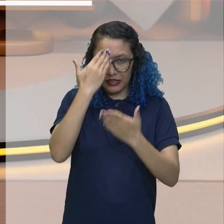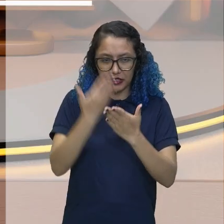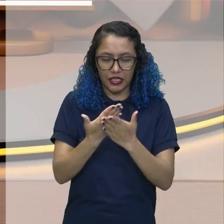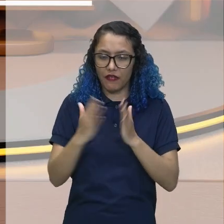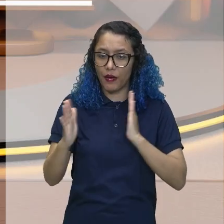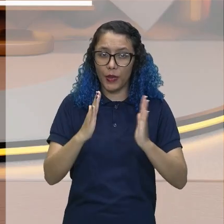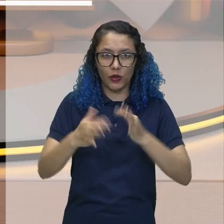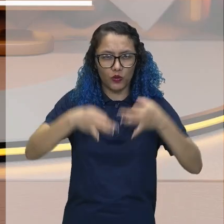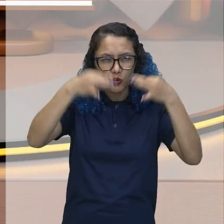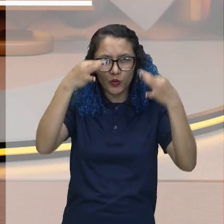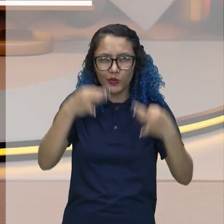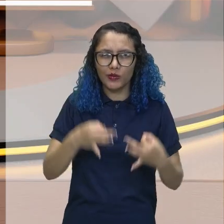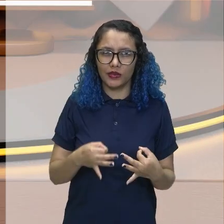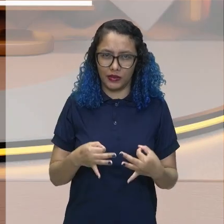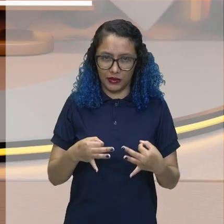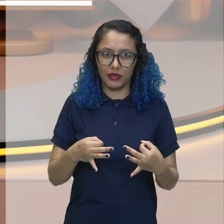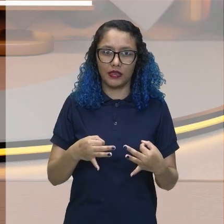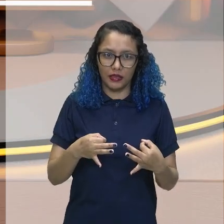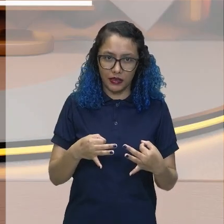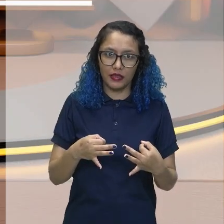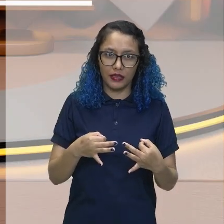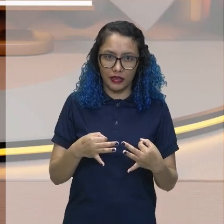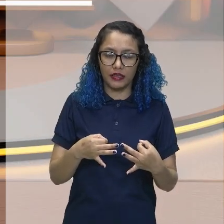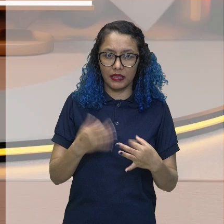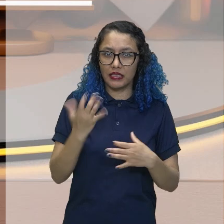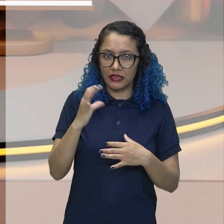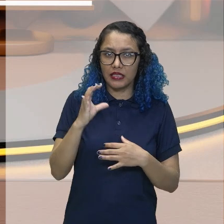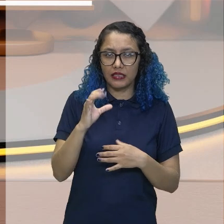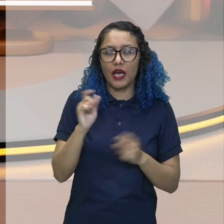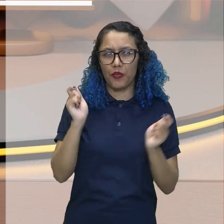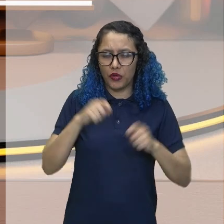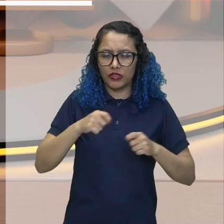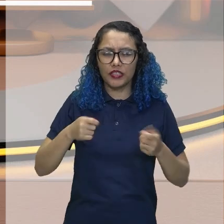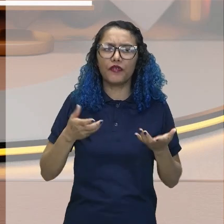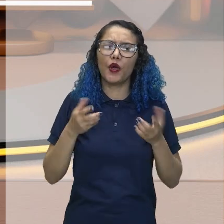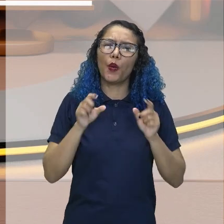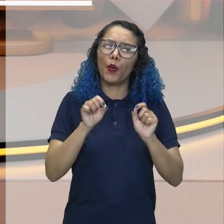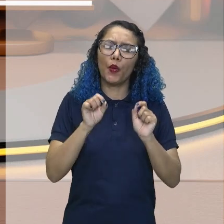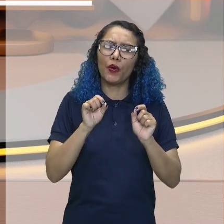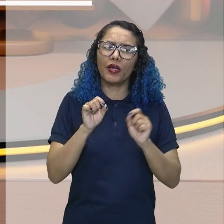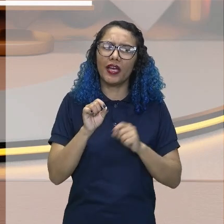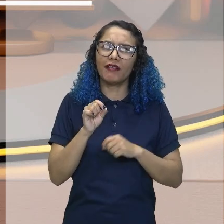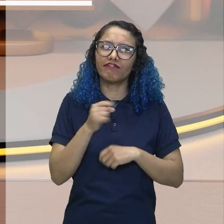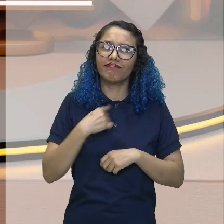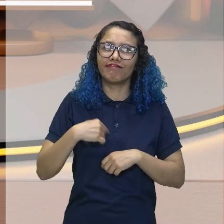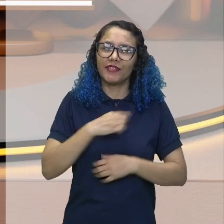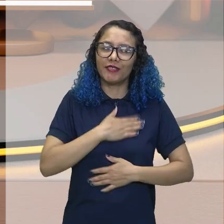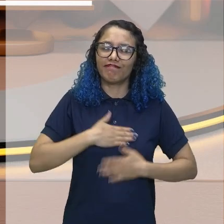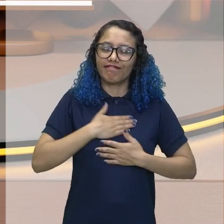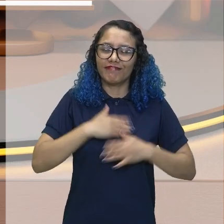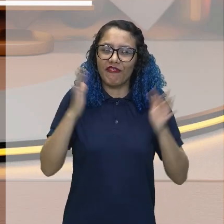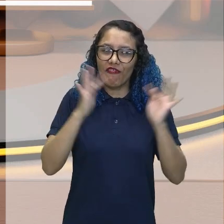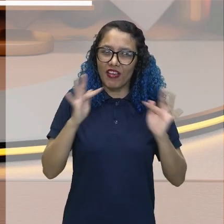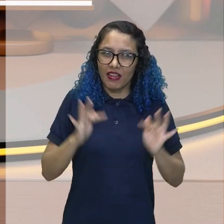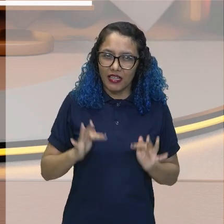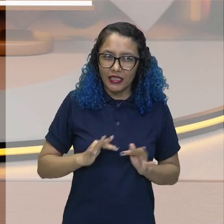a ciência traria essa felicidade tão procurada pela humanidade,